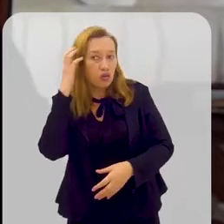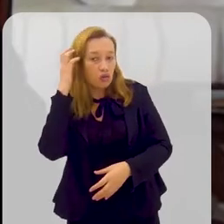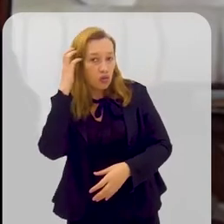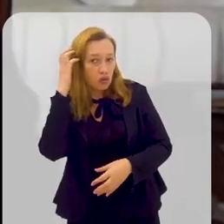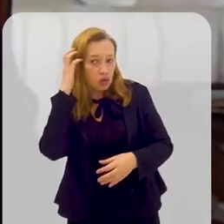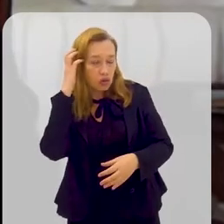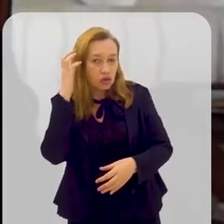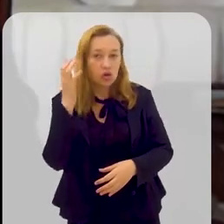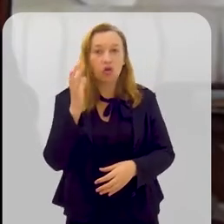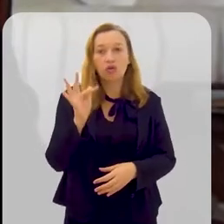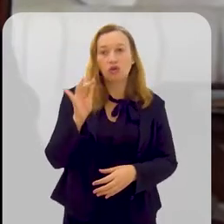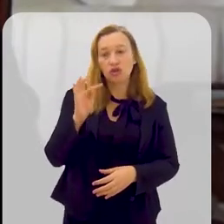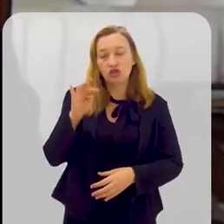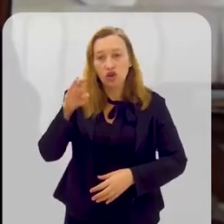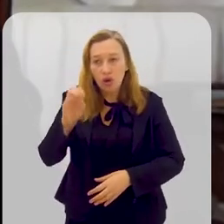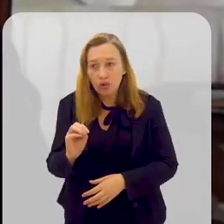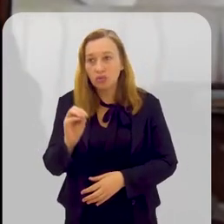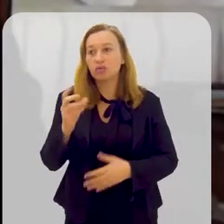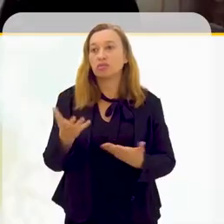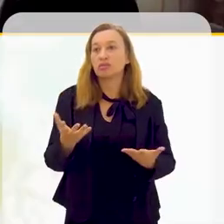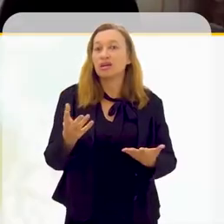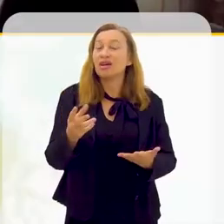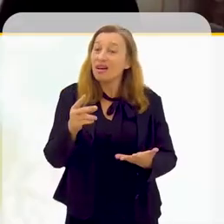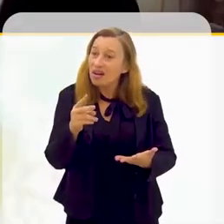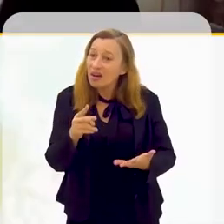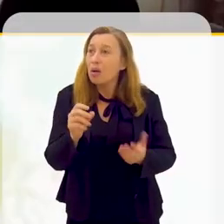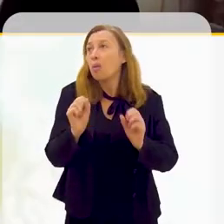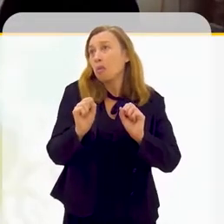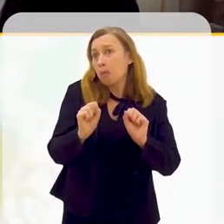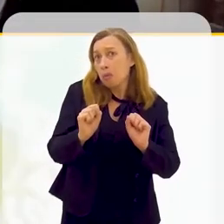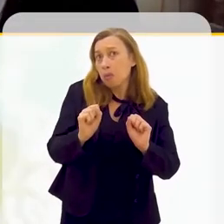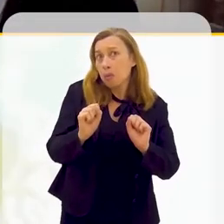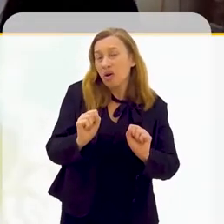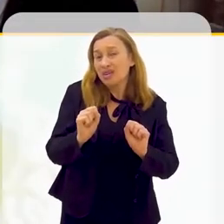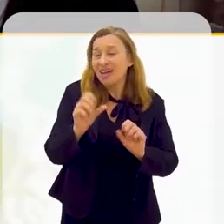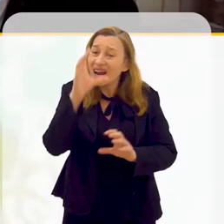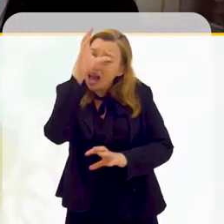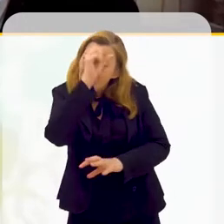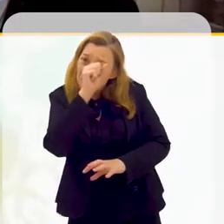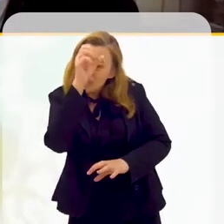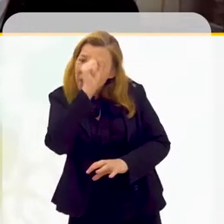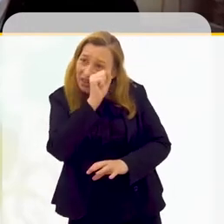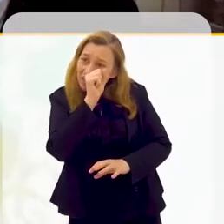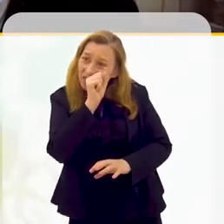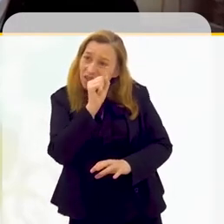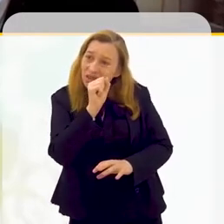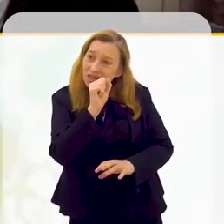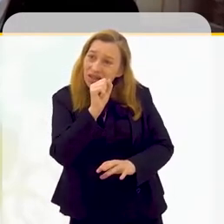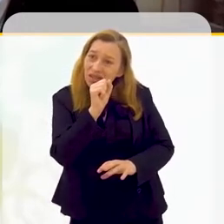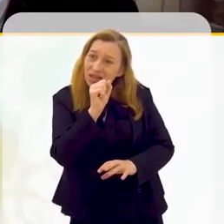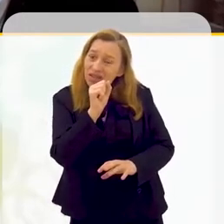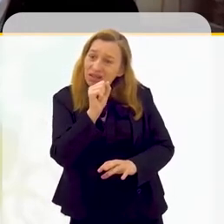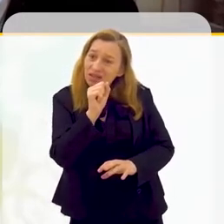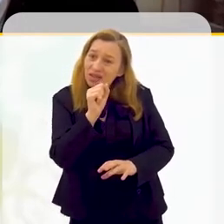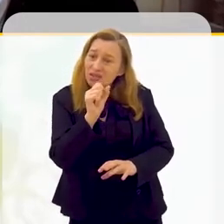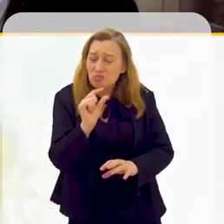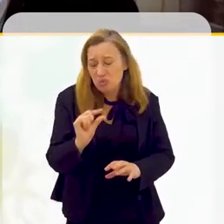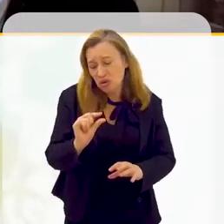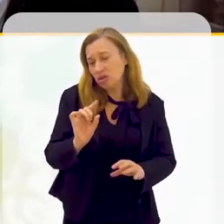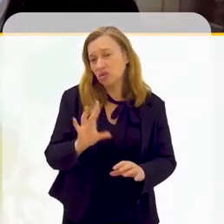fonoaudiológico mas isso ela vai talvez ela não aprenda direito a língua de